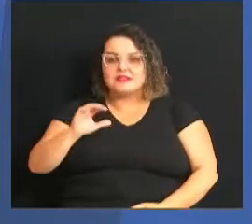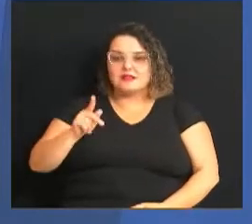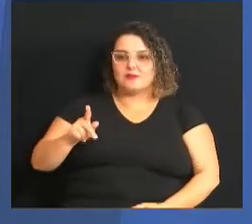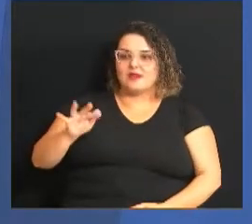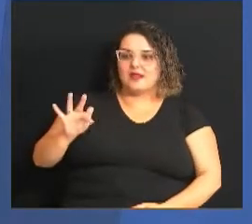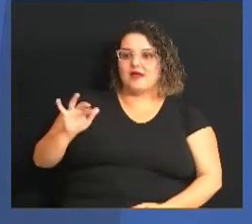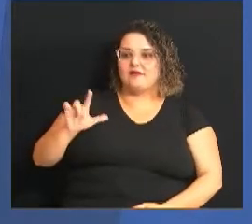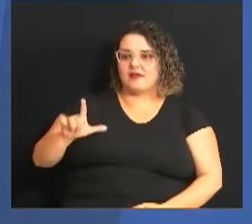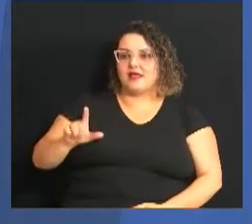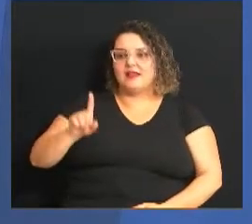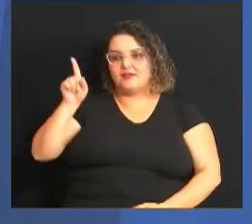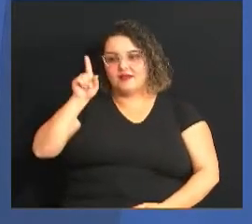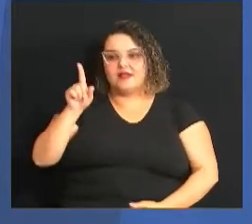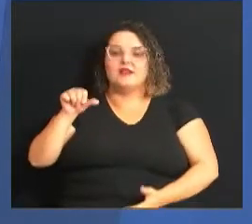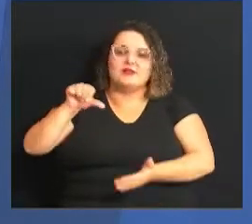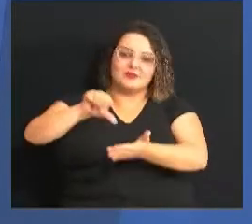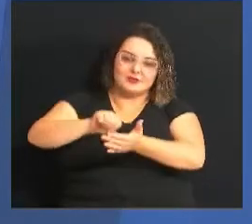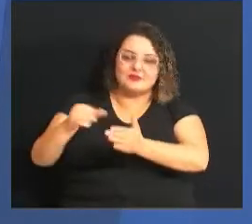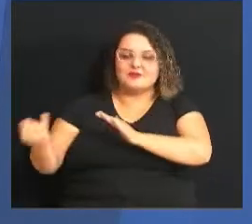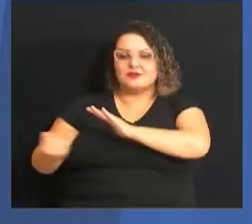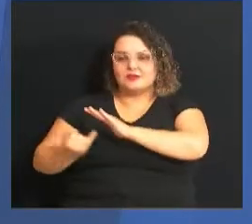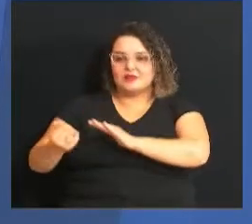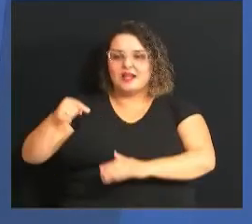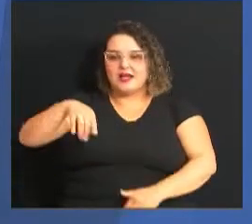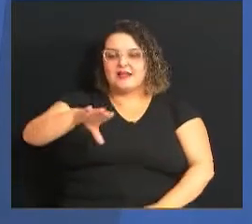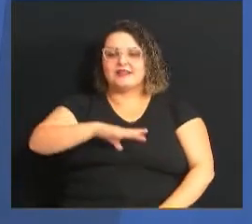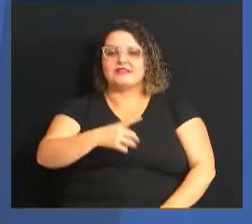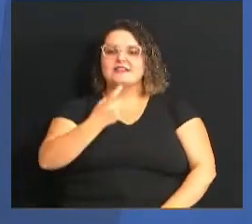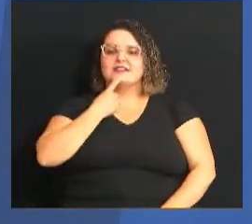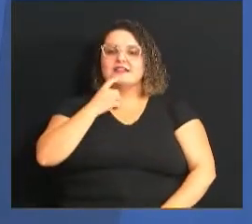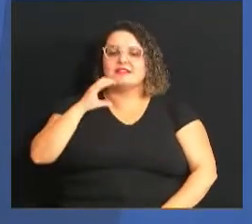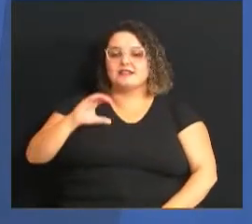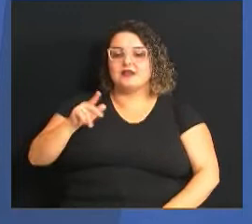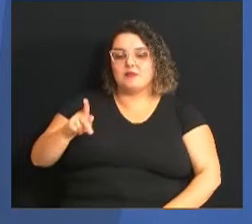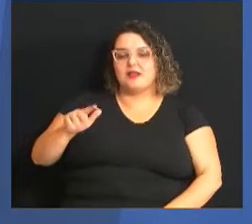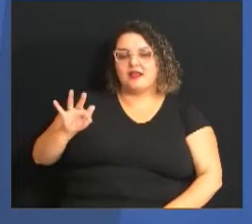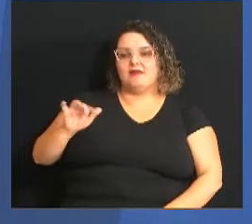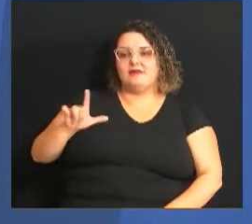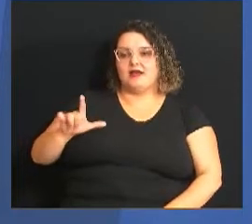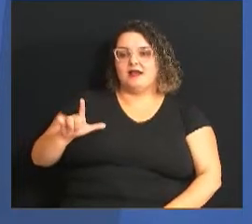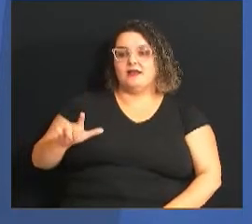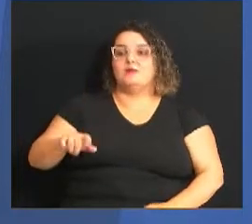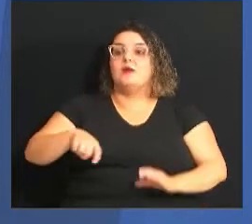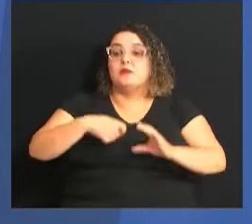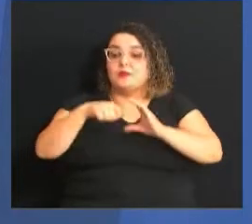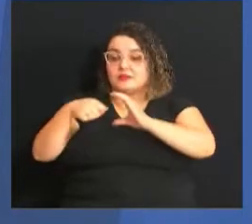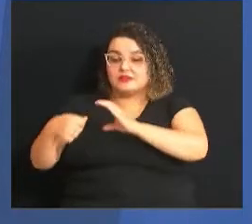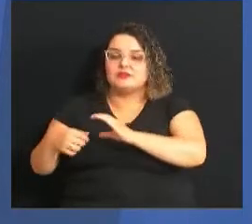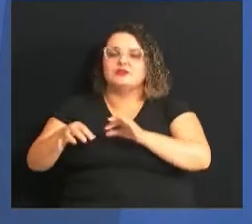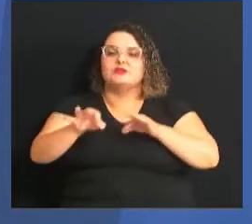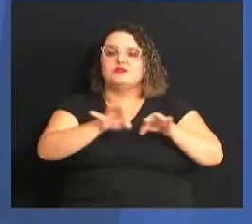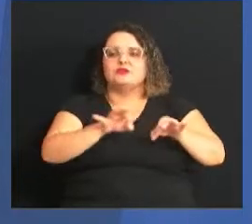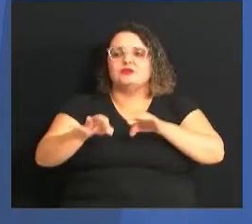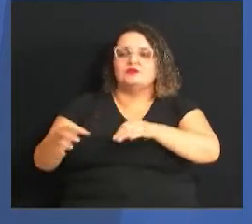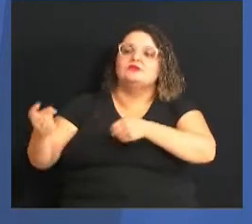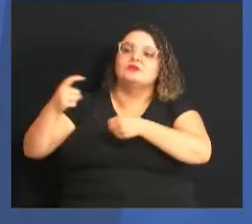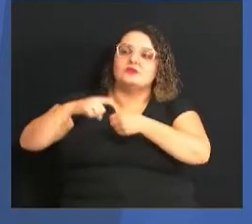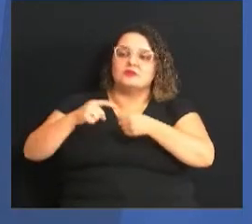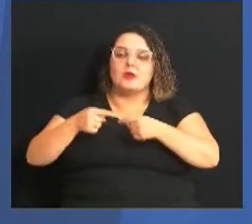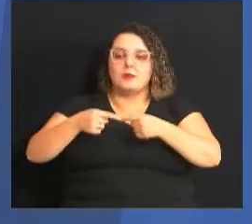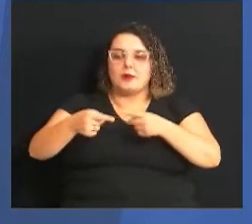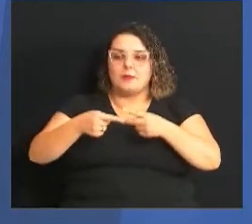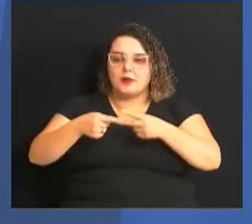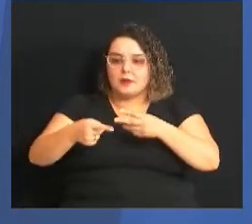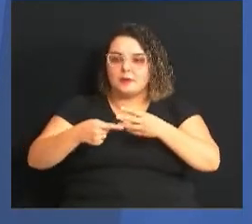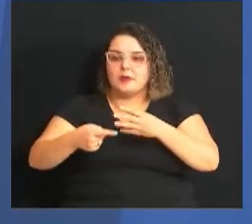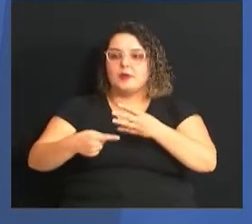do Instituto CPFL aqui em Campinas, e a partir desta semana as gravações do programa voltarão a ser semanais com a presença